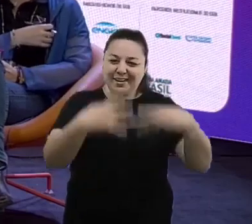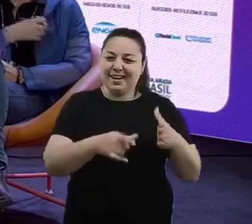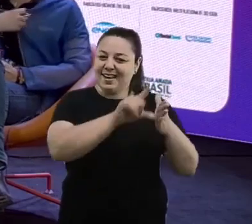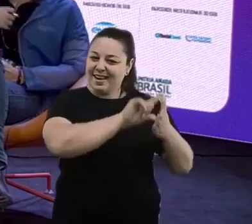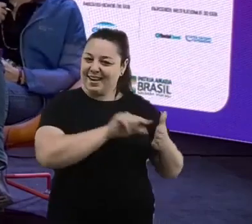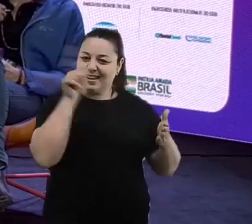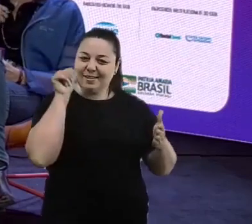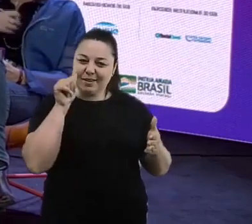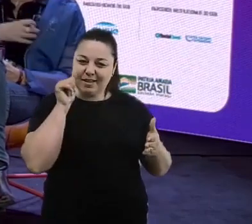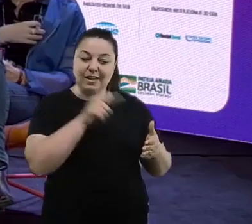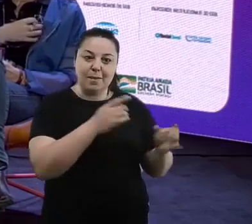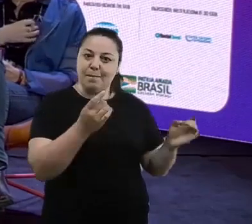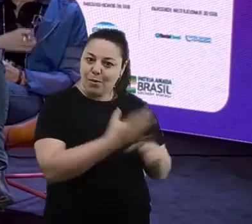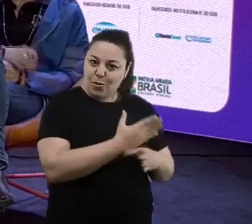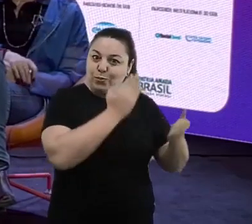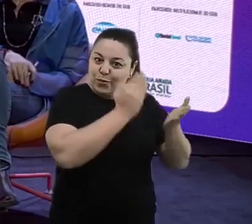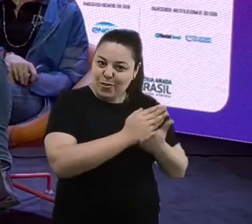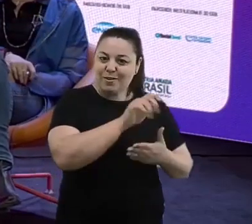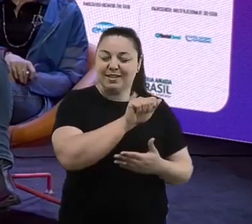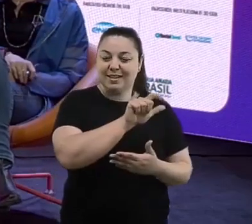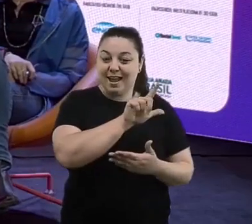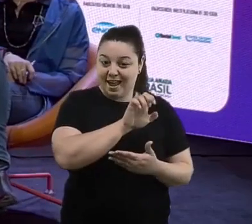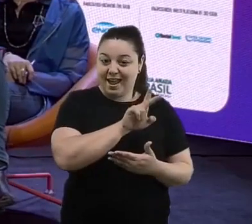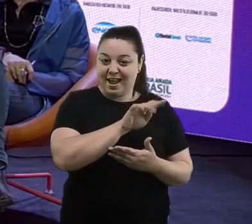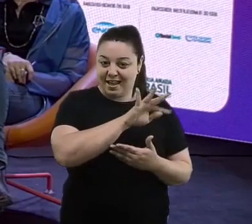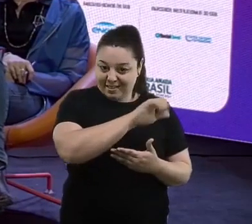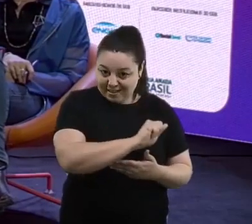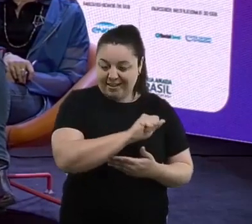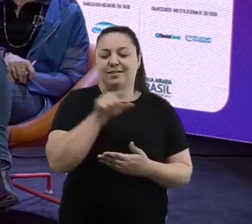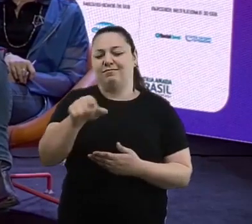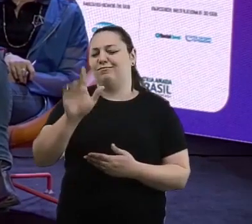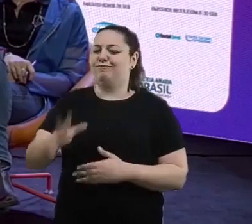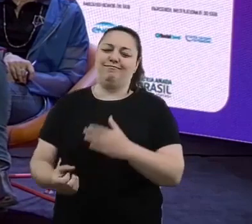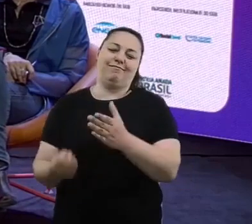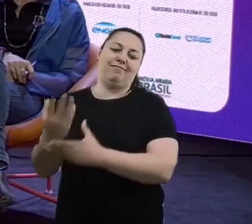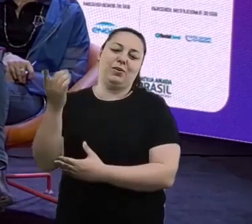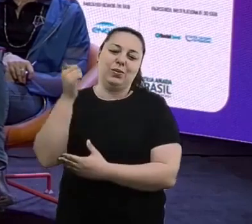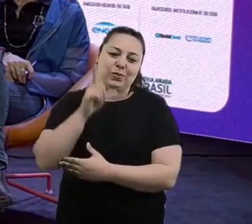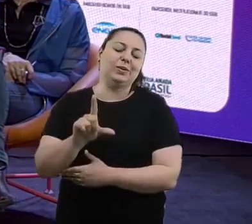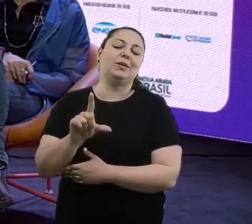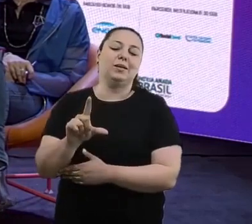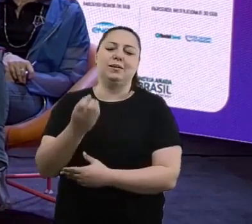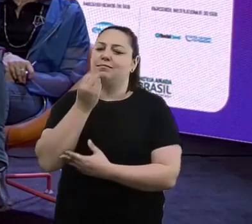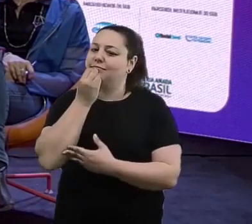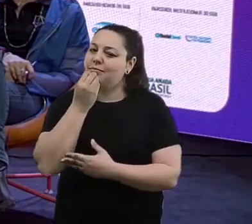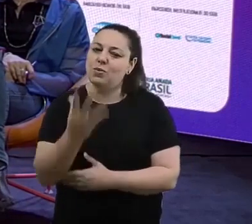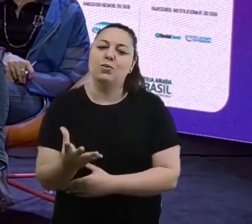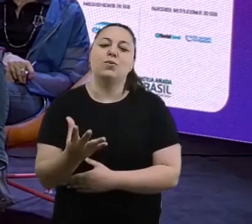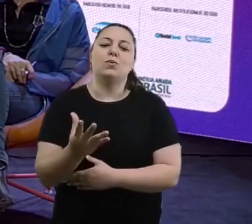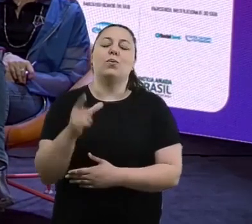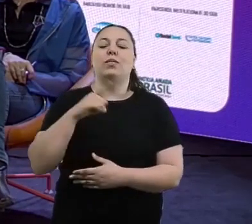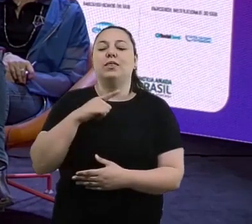de Agropecuária, né, trabalhamos com um volume intenso de dados, né, na ordem de milhões de registros, principalmente os dados